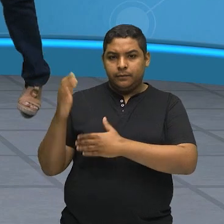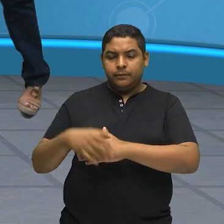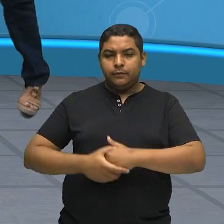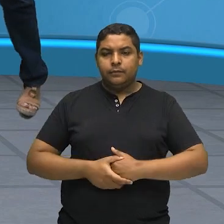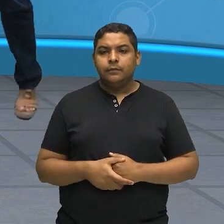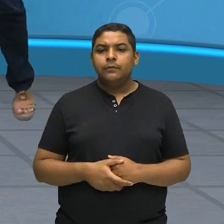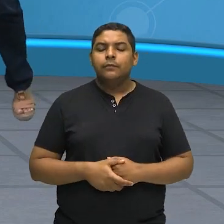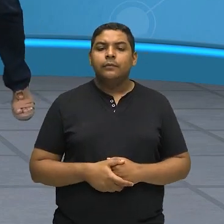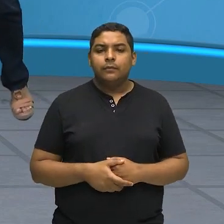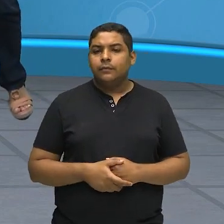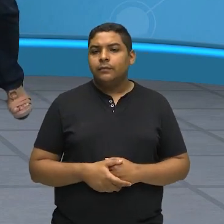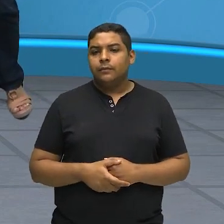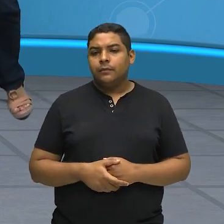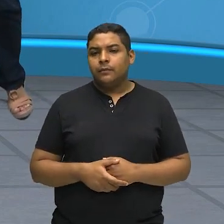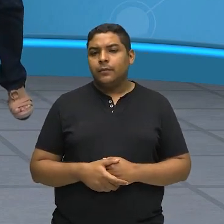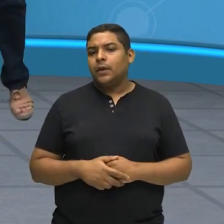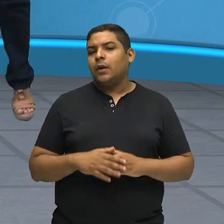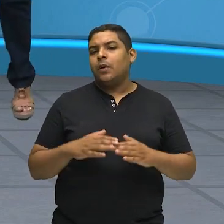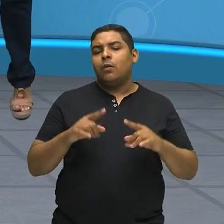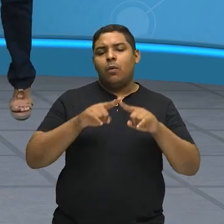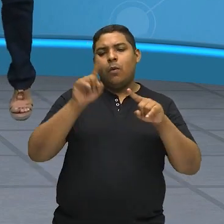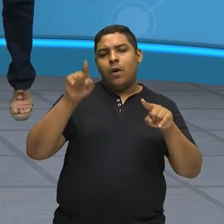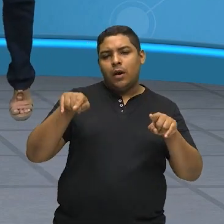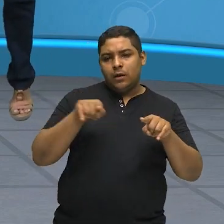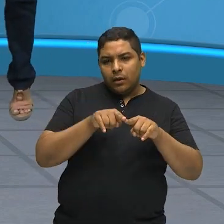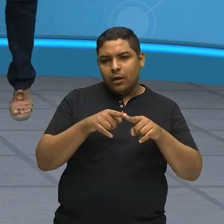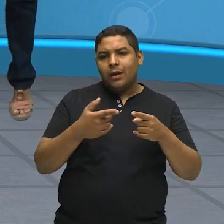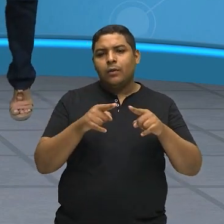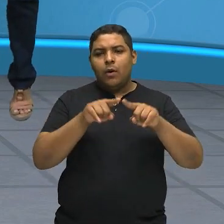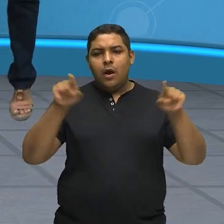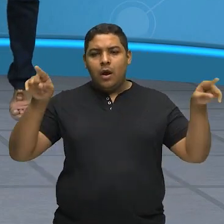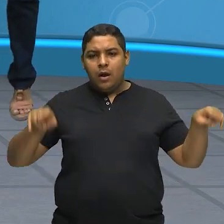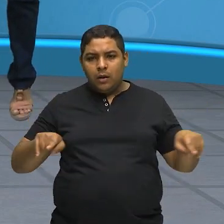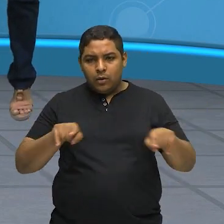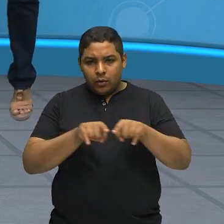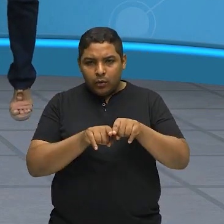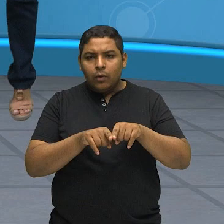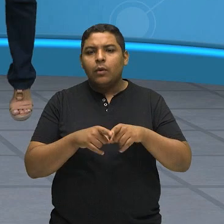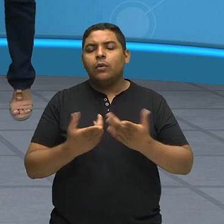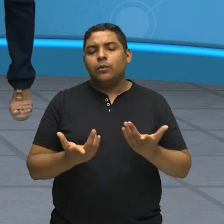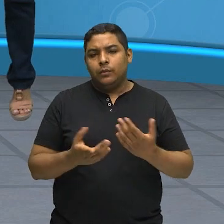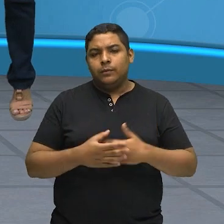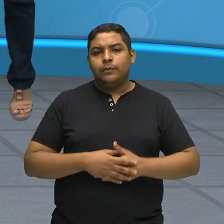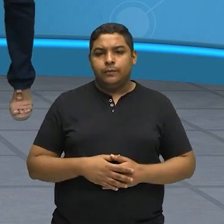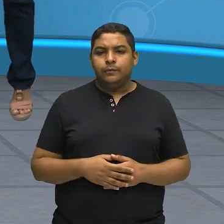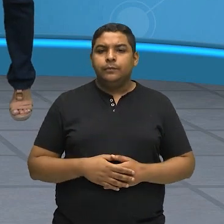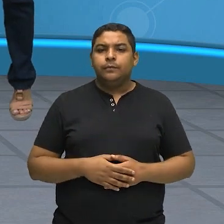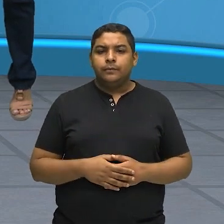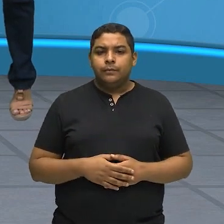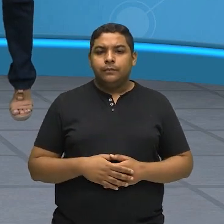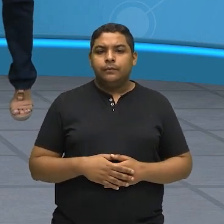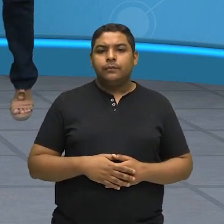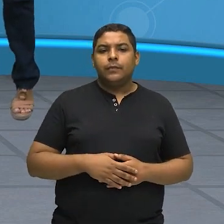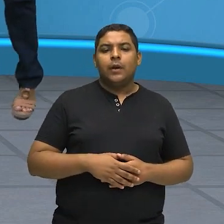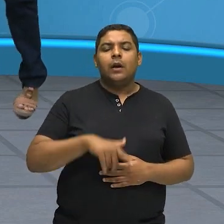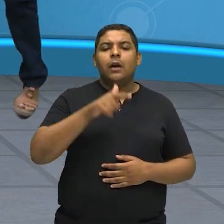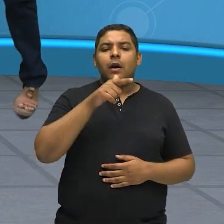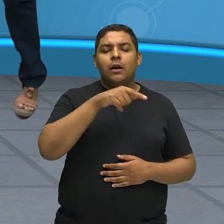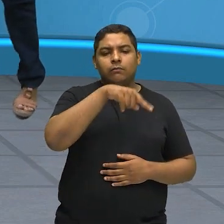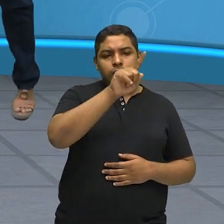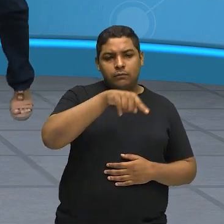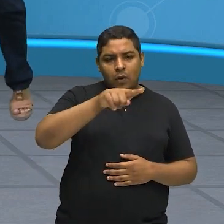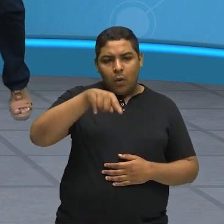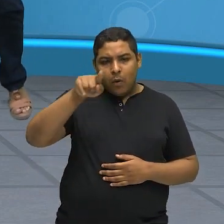composições artísticas, pode ser um quadrado, um retângulo, um losango. E aqui a ondulada, que